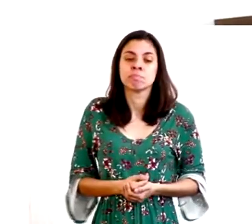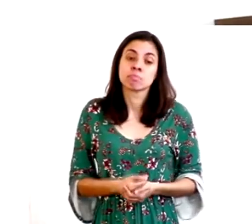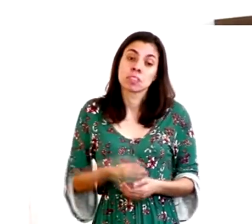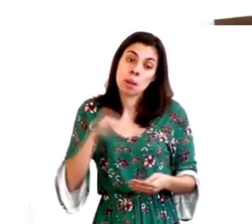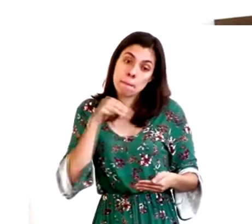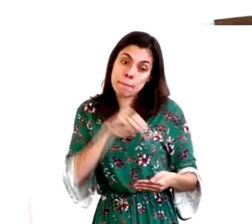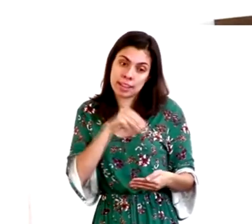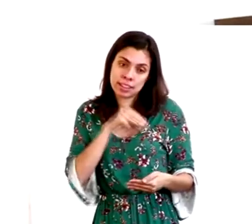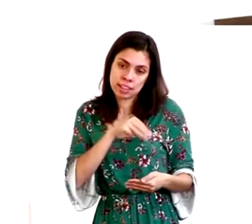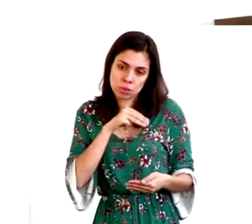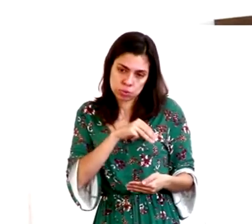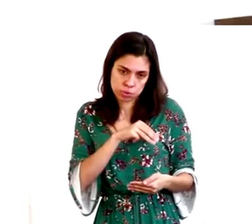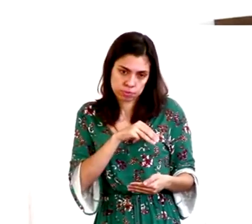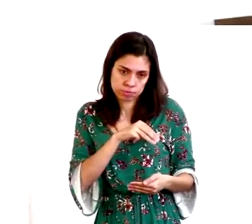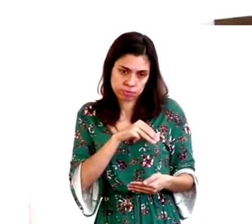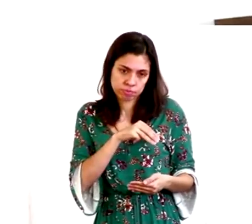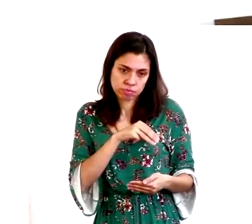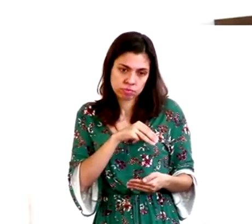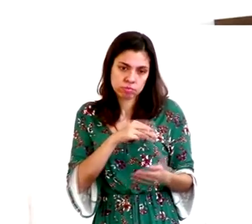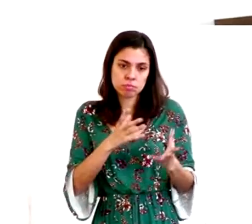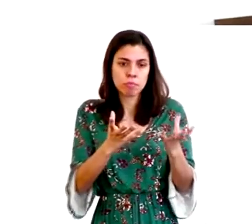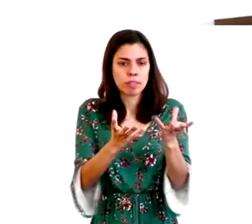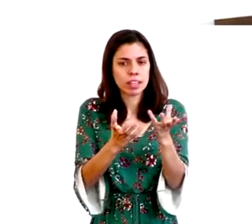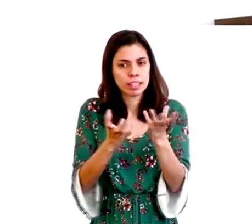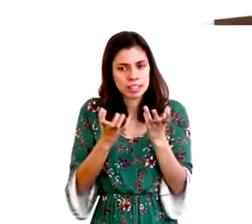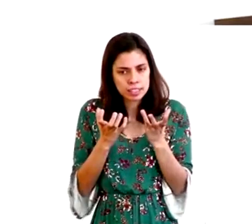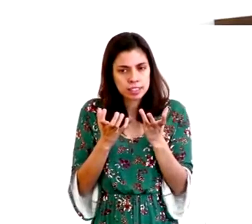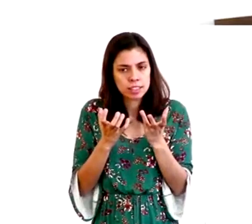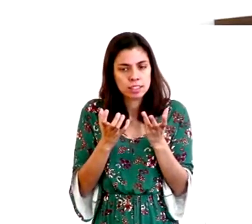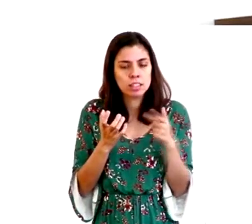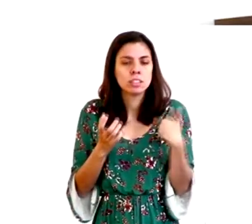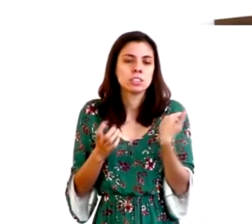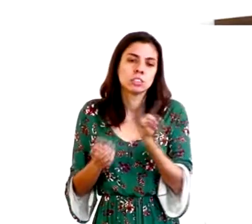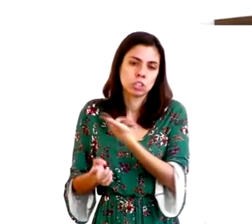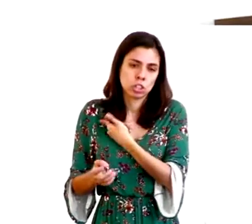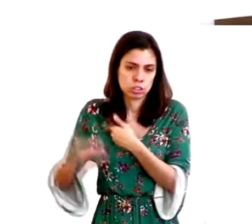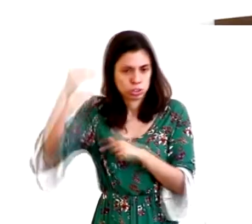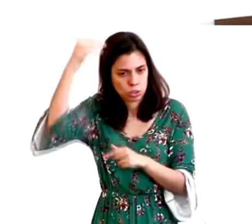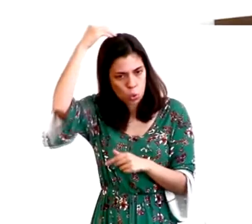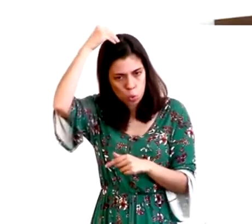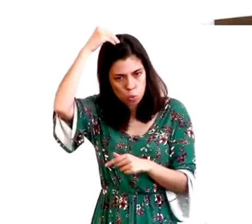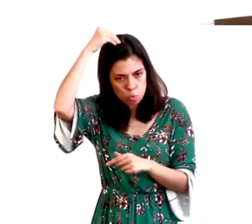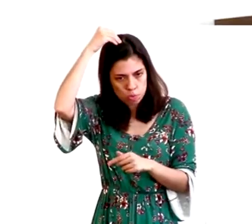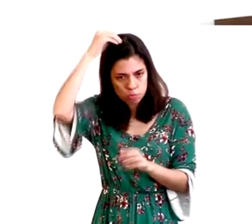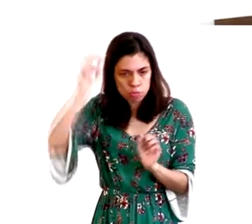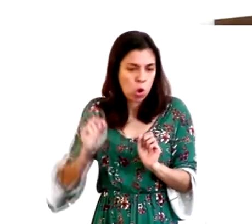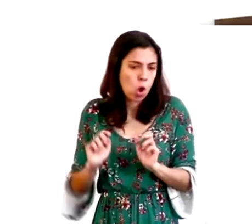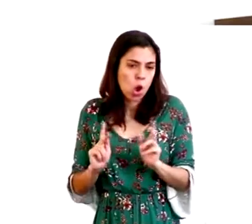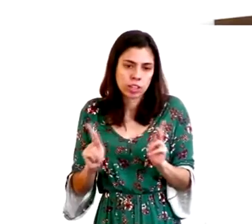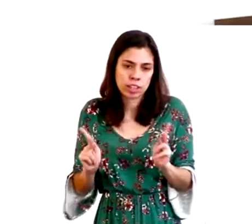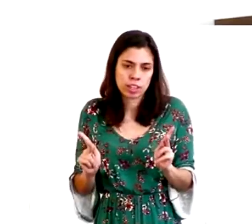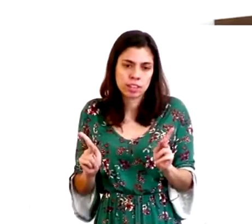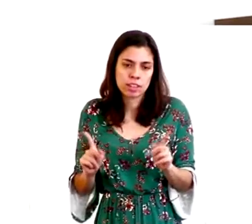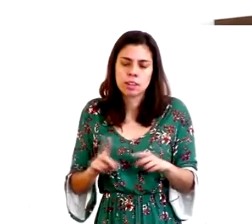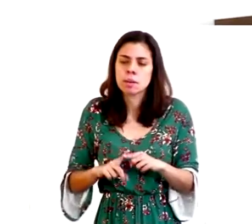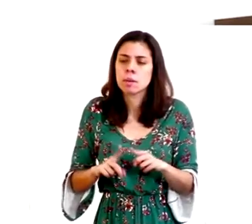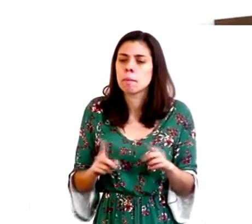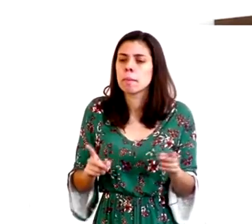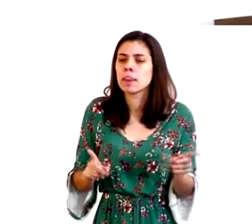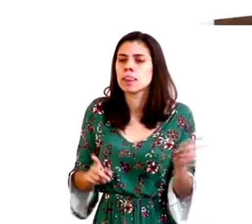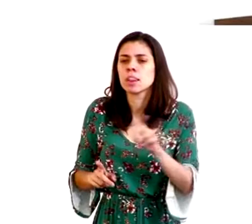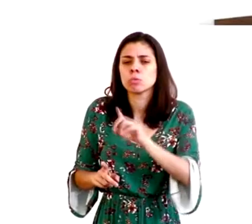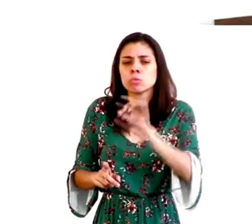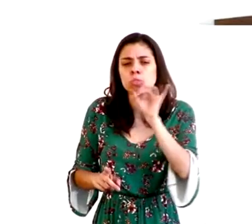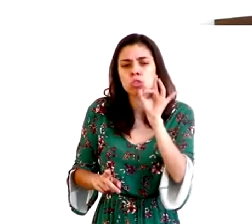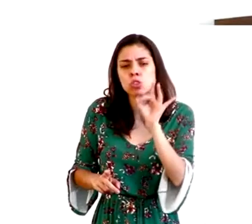audiência não é uma intenção válida do Sermão do Monte. Ele não intenciona produzir um senso de